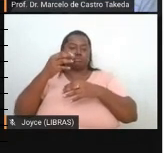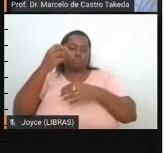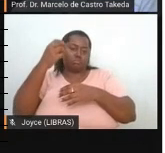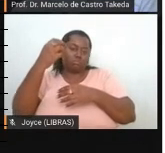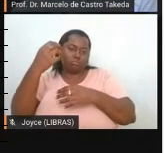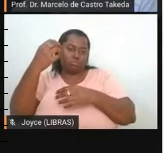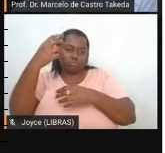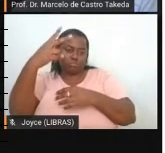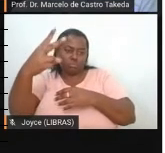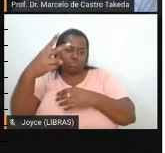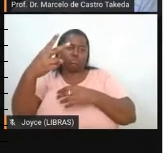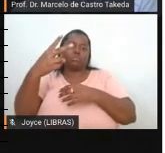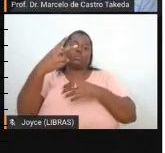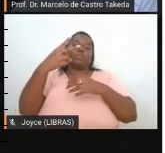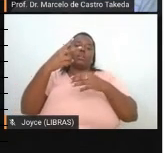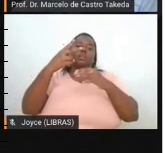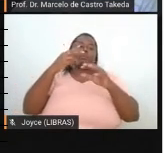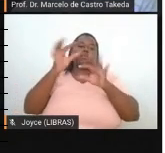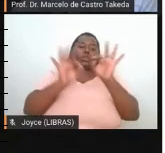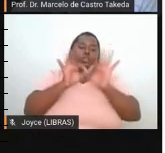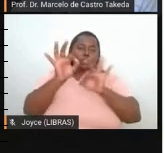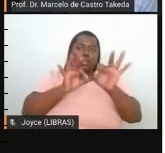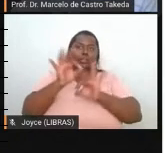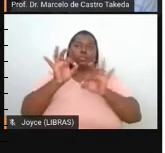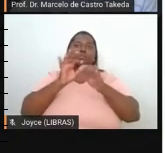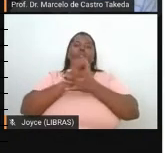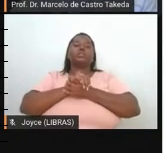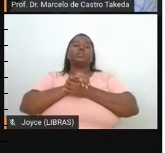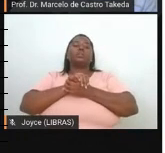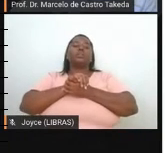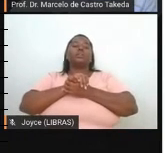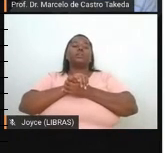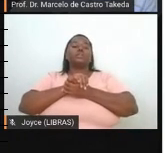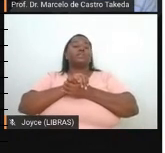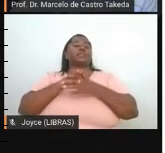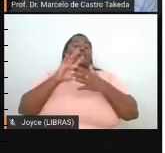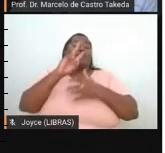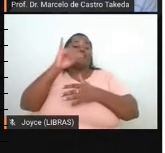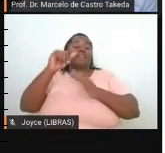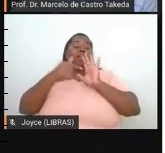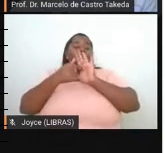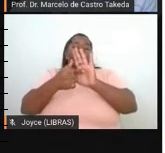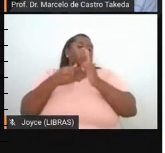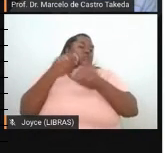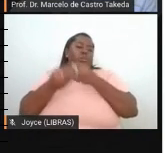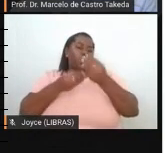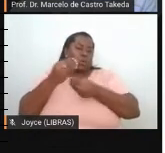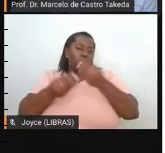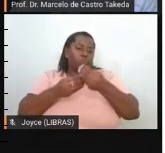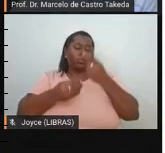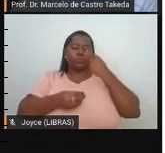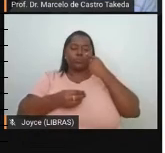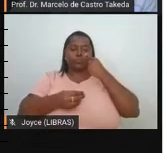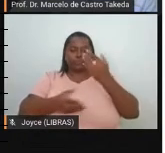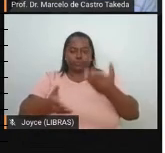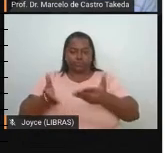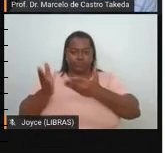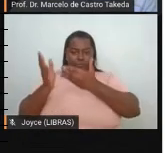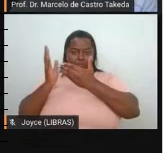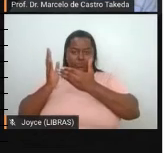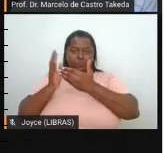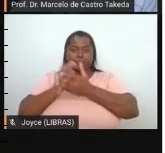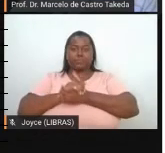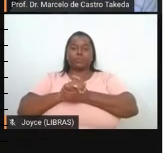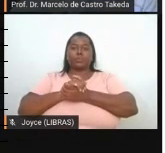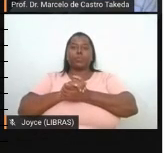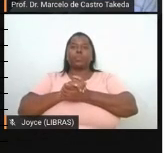para as nossas avaliações. E ele ficaria algo desse tipo, tá? Então, as provas, eu calculo